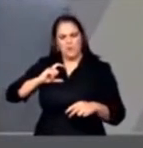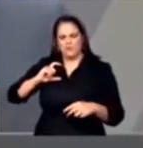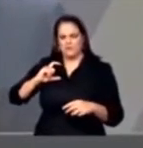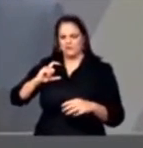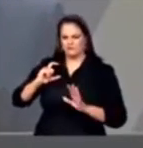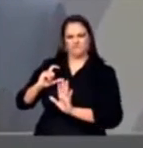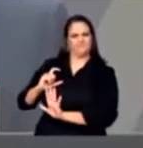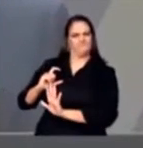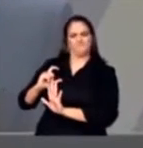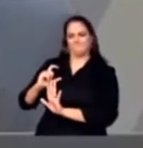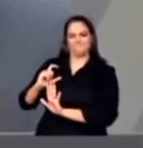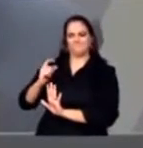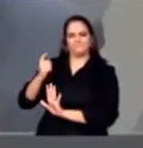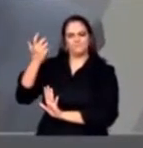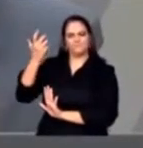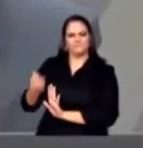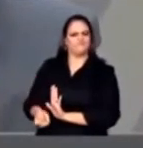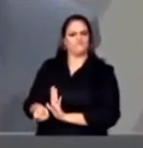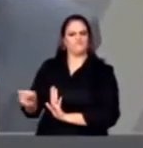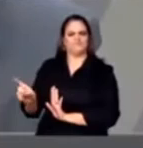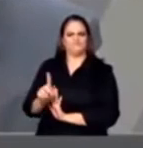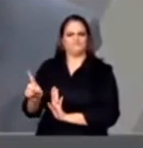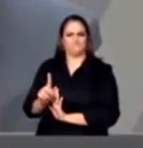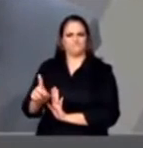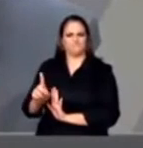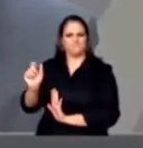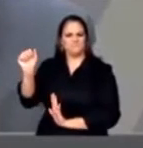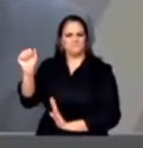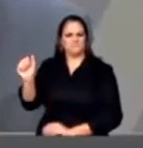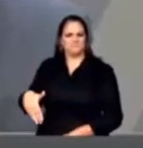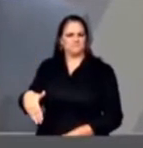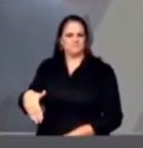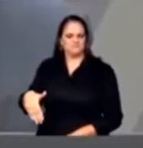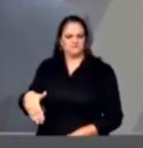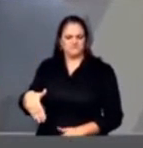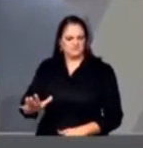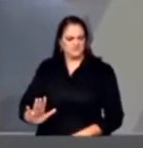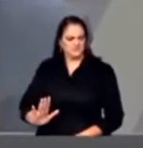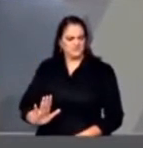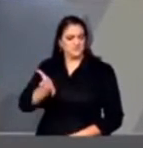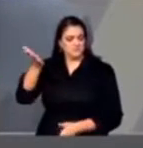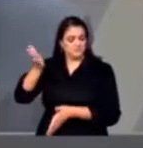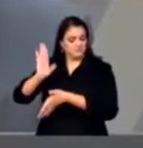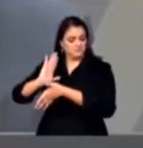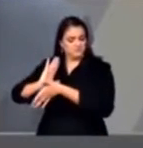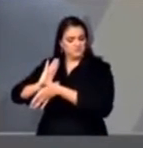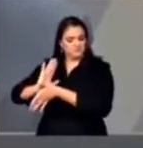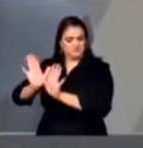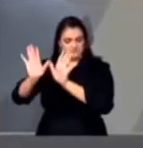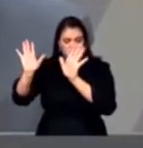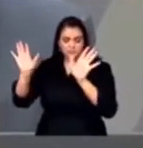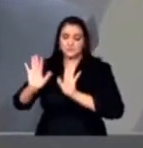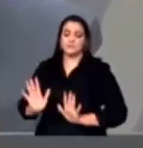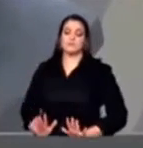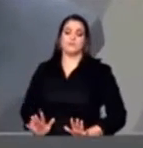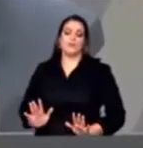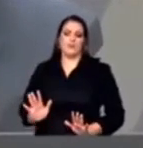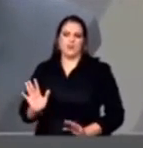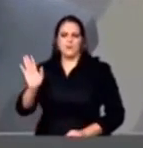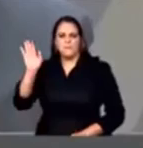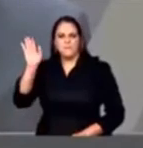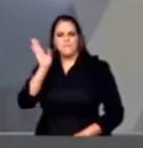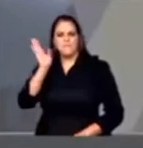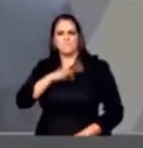modo veemente, por serem insignificantes, desprezíveis e resultado de notório